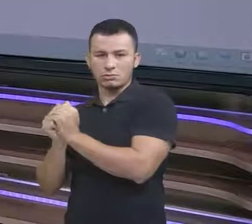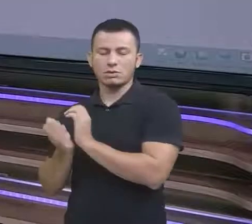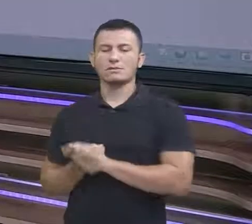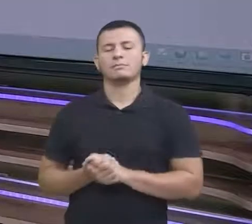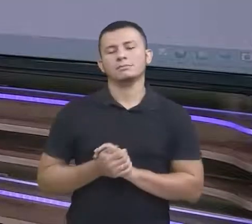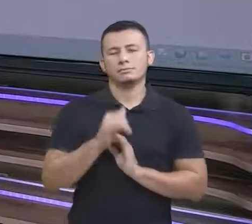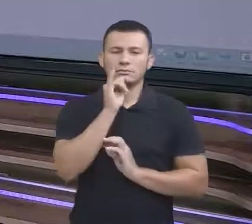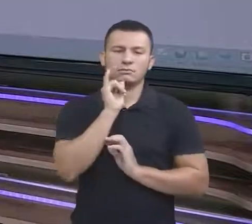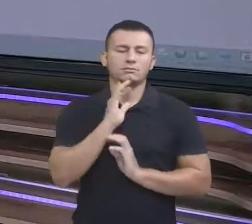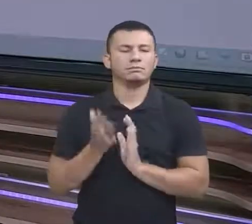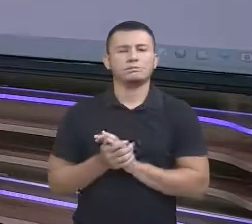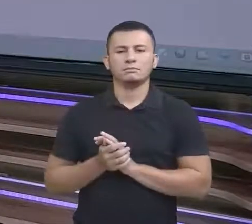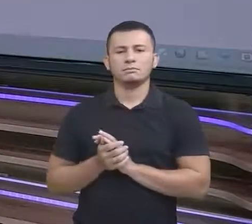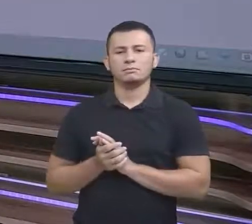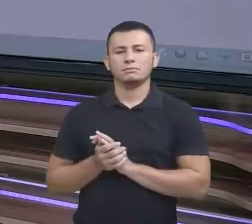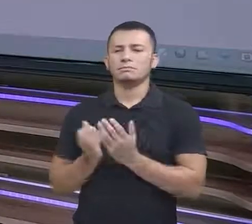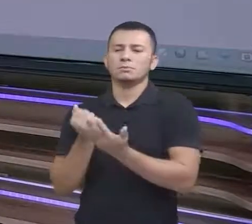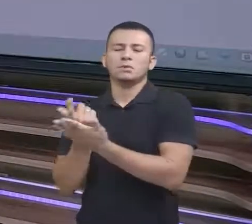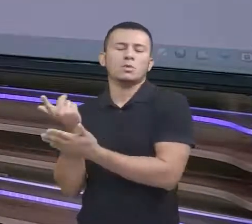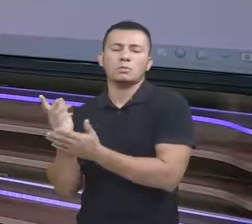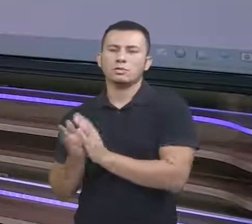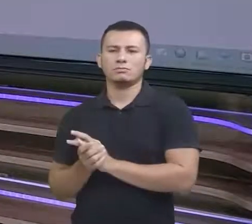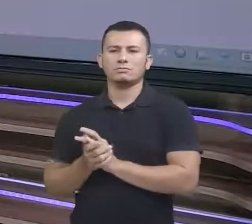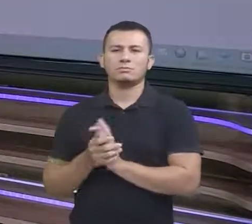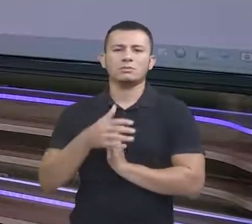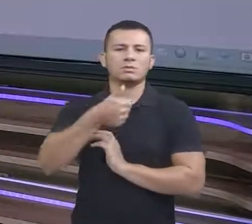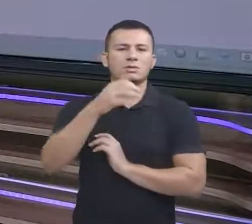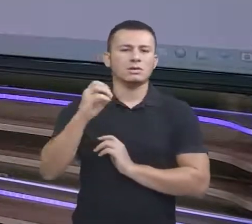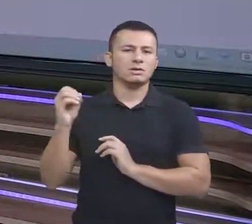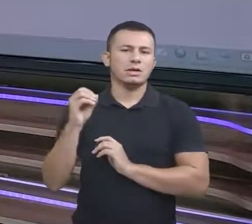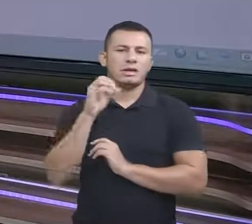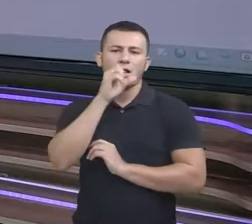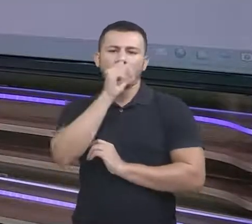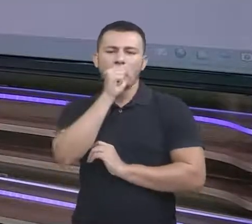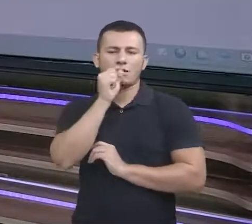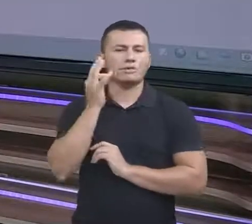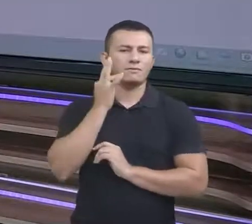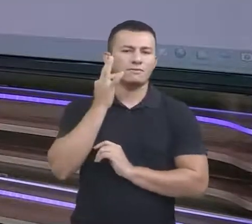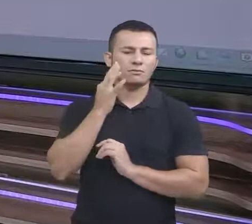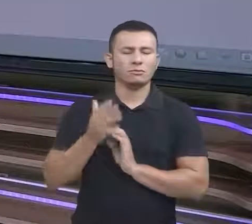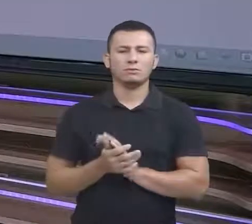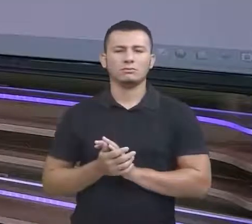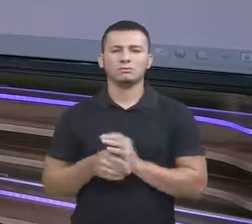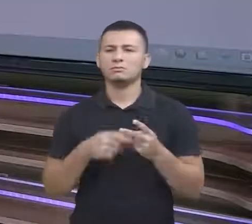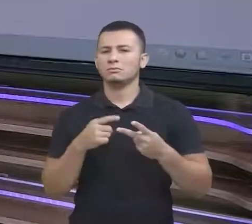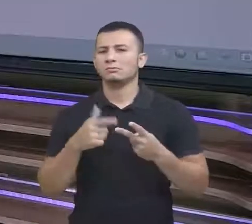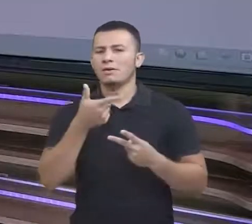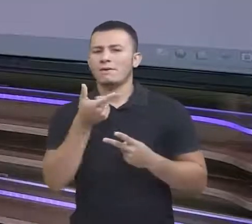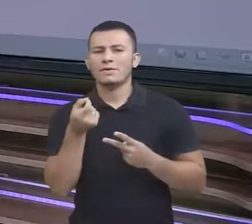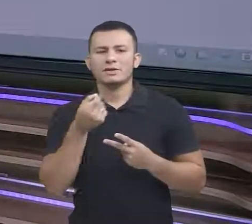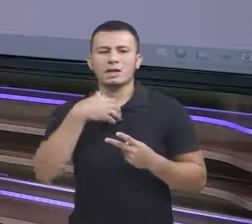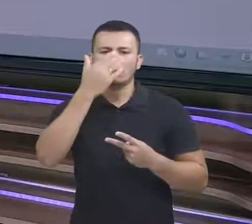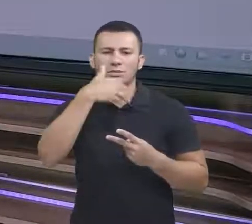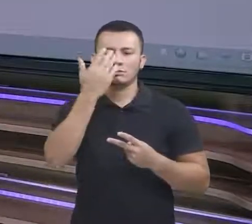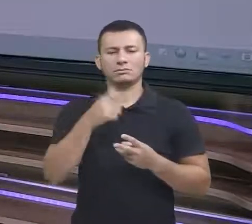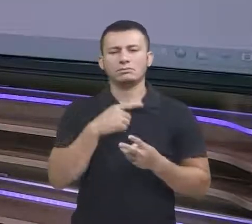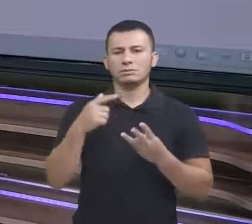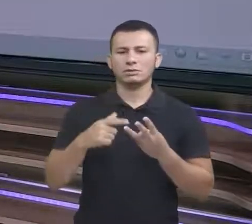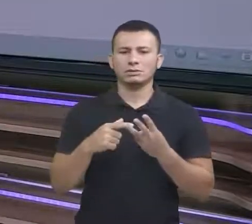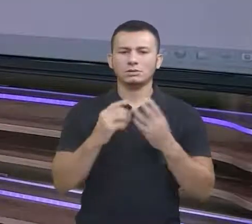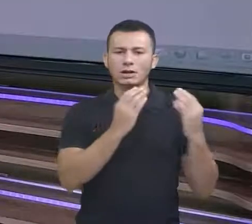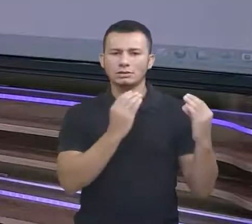compro 100 laranjas 20 maçãs cinco